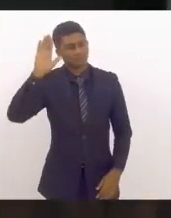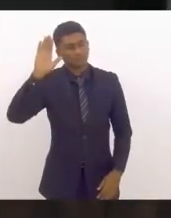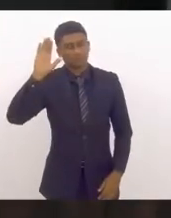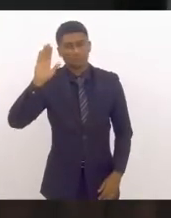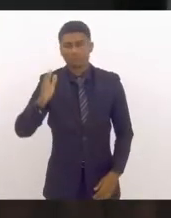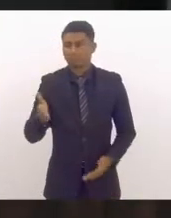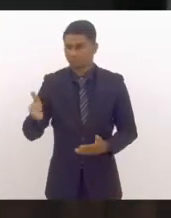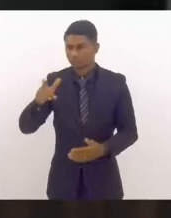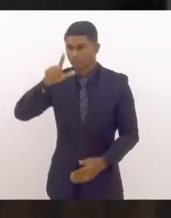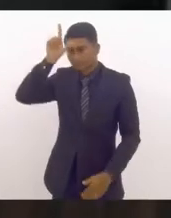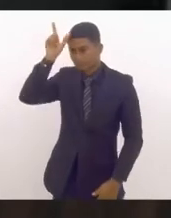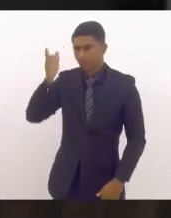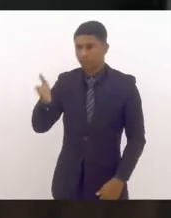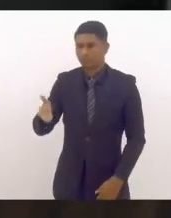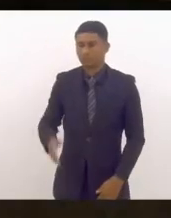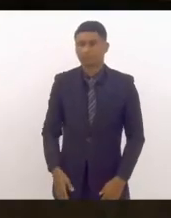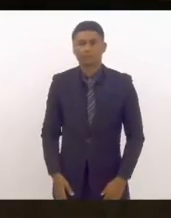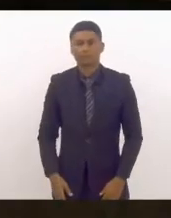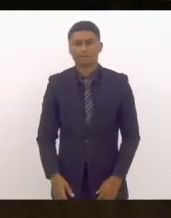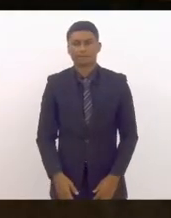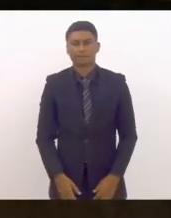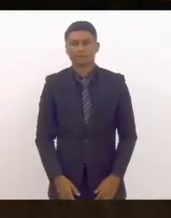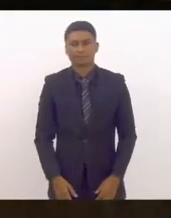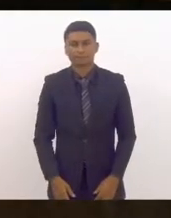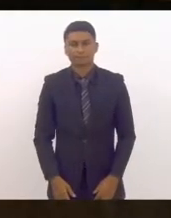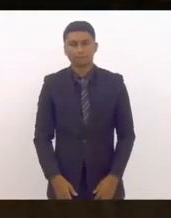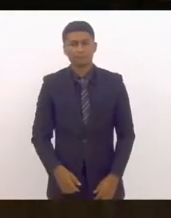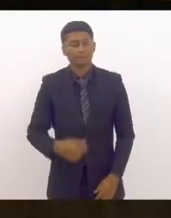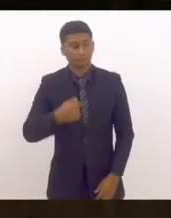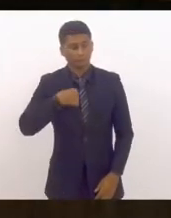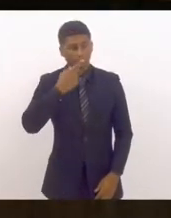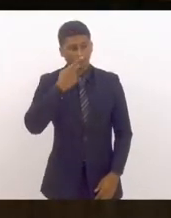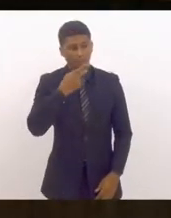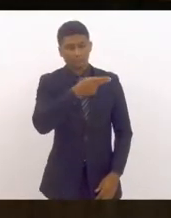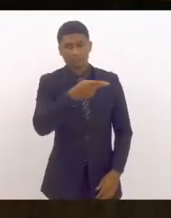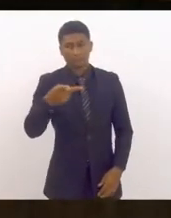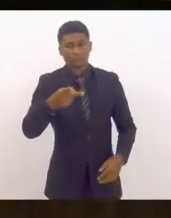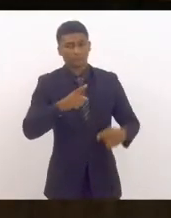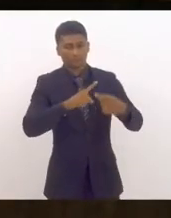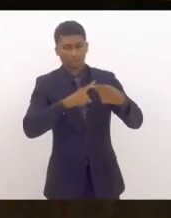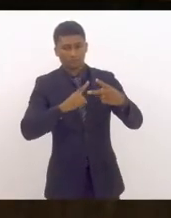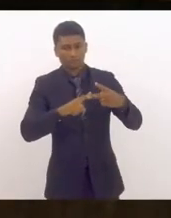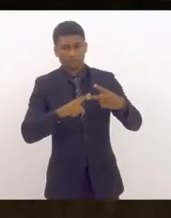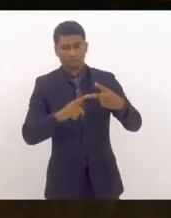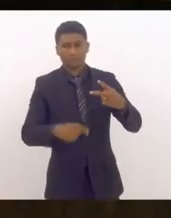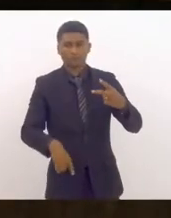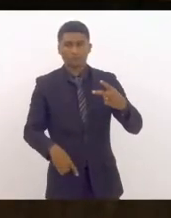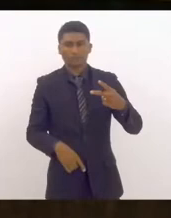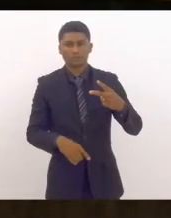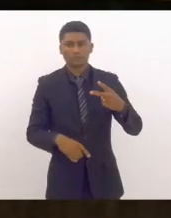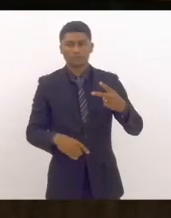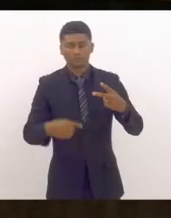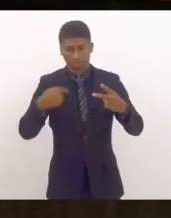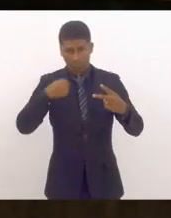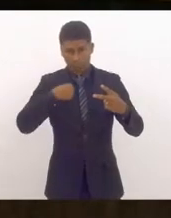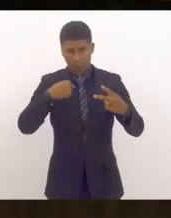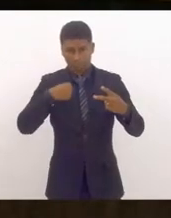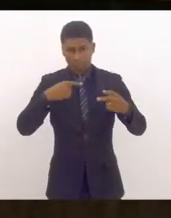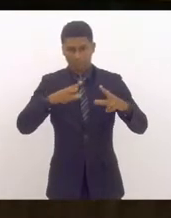Deputado por favor, Luiz. Eu queria só dizer duas coisas a Vossa Excelência. Como membro da